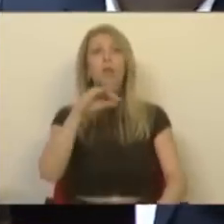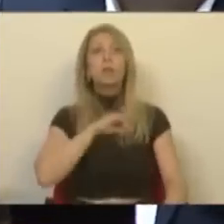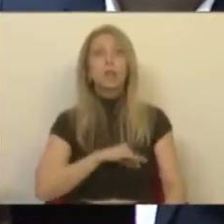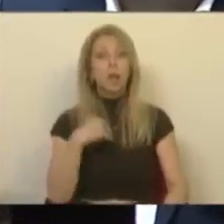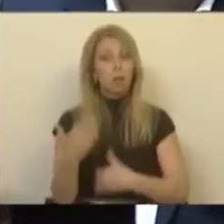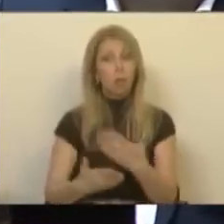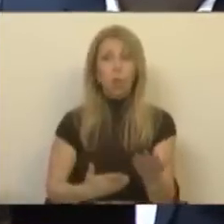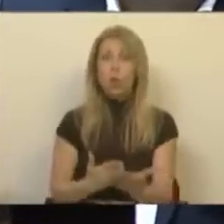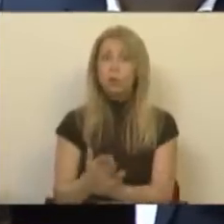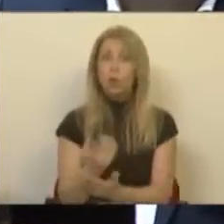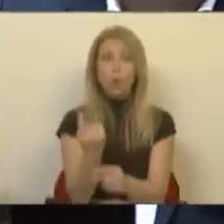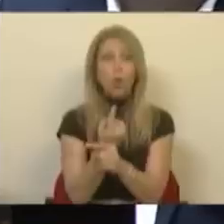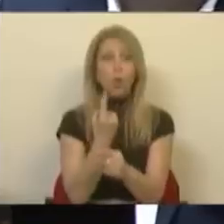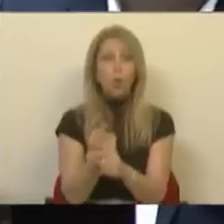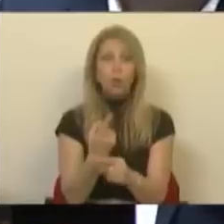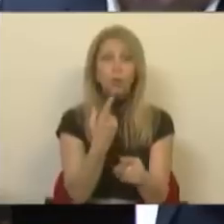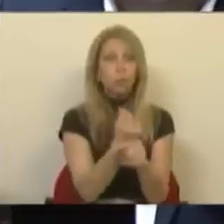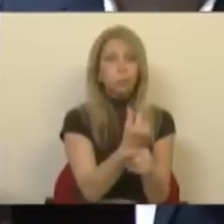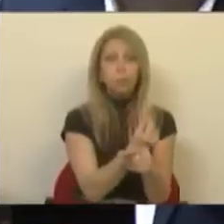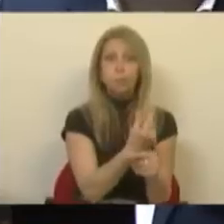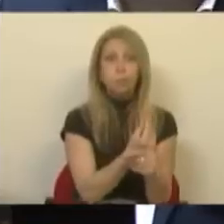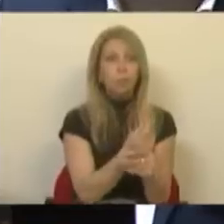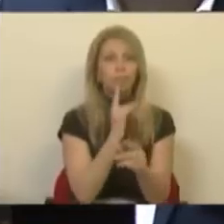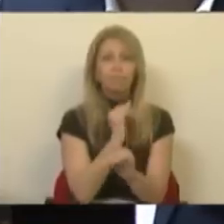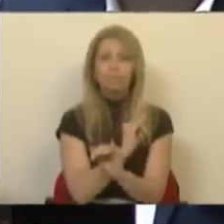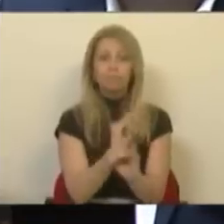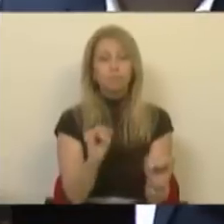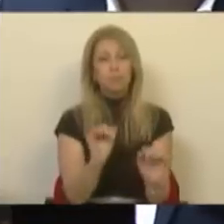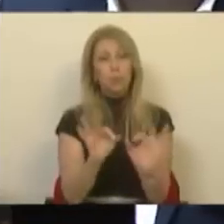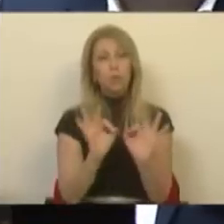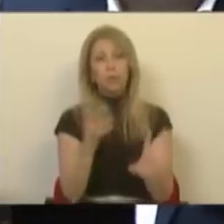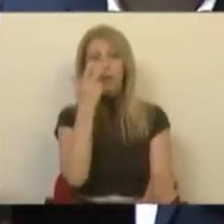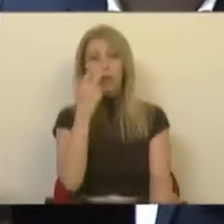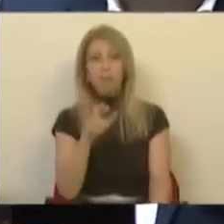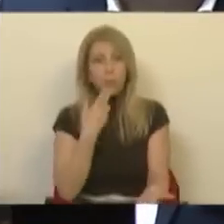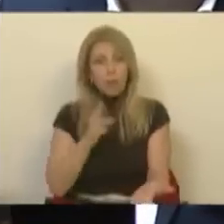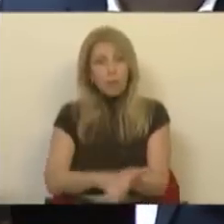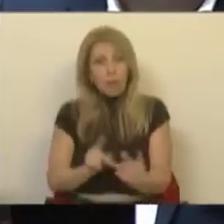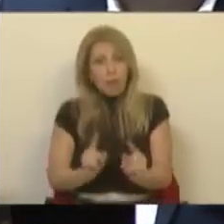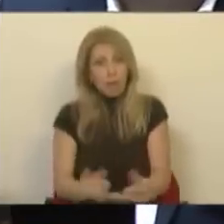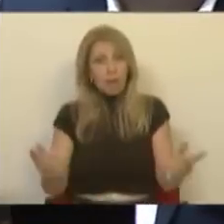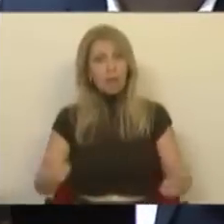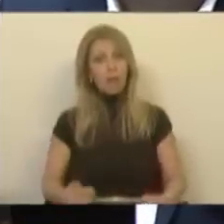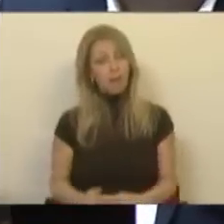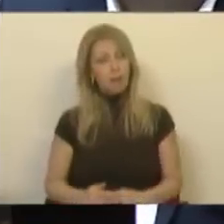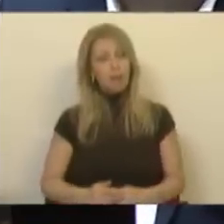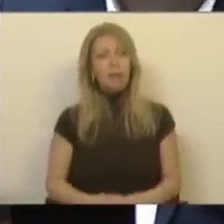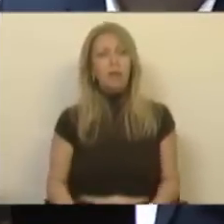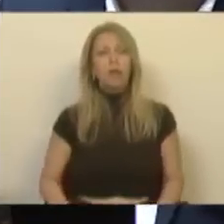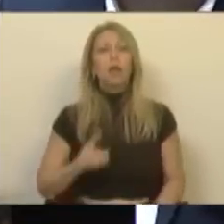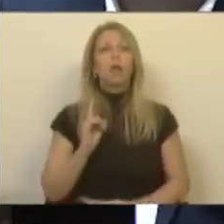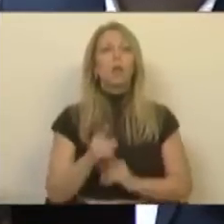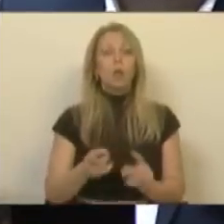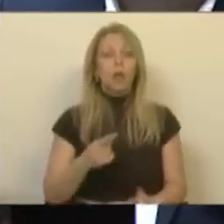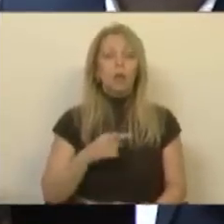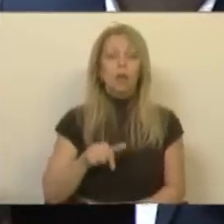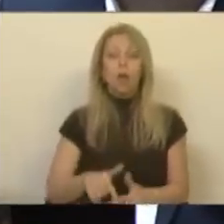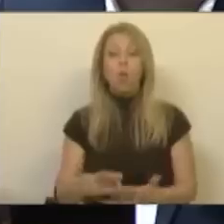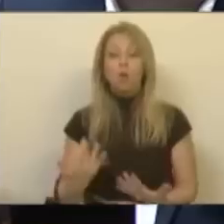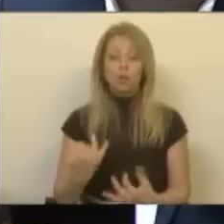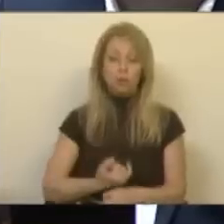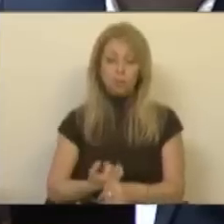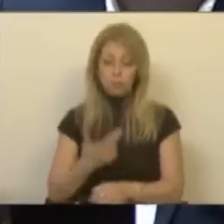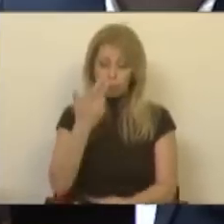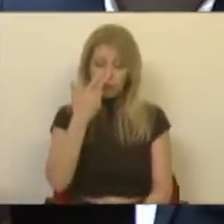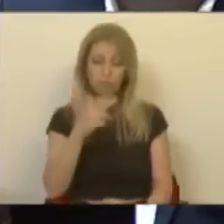continuar a perder de compra assim como as pensões esta é que é a realidade e aquilo que é que senta e hoje os trabalhadores os